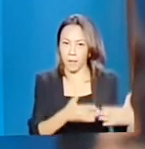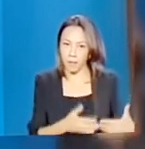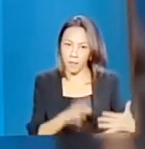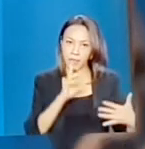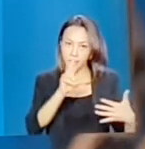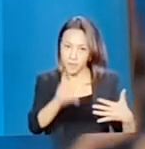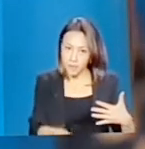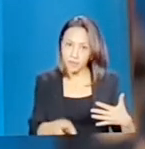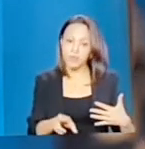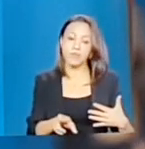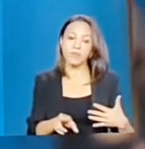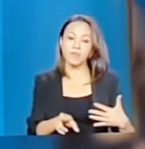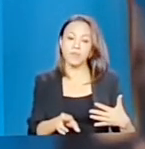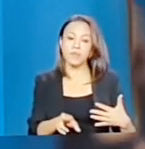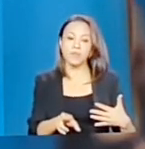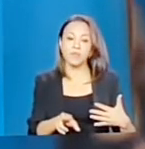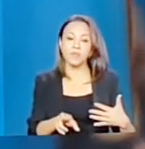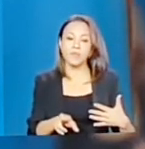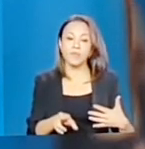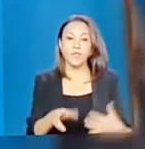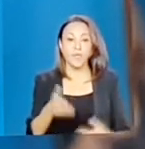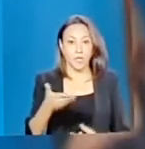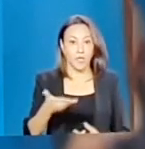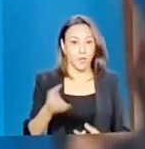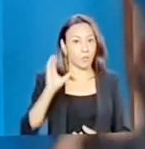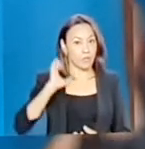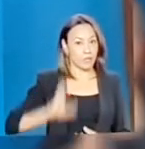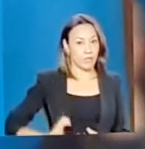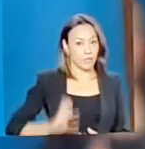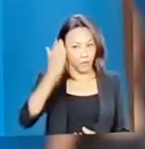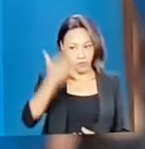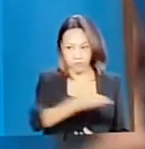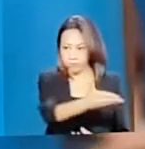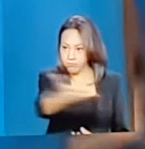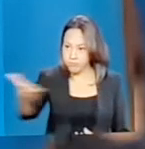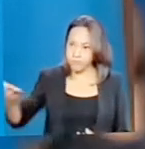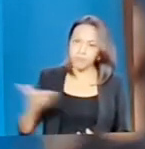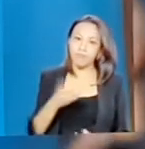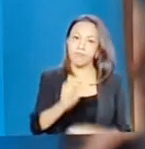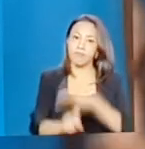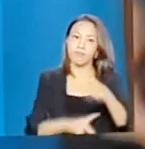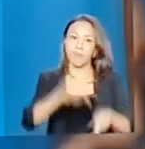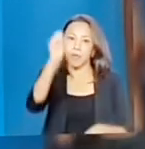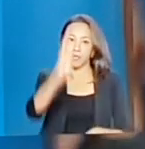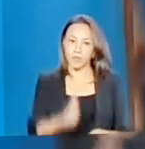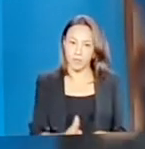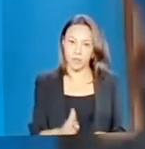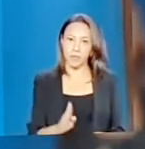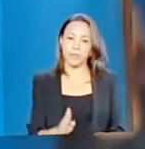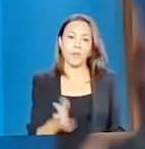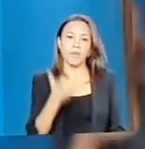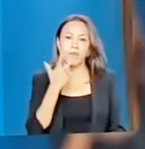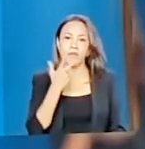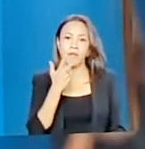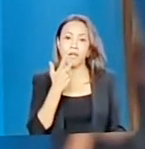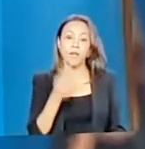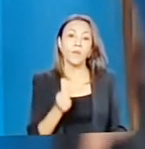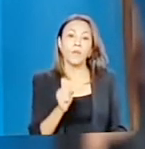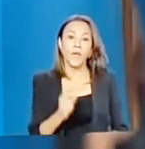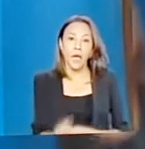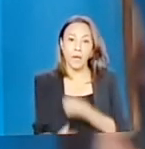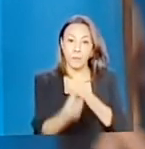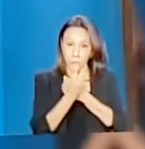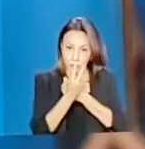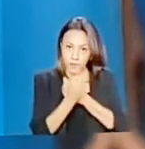eu me dirijo ao cidadão brasileiro que agora nos assiste para lembrar. A imunidade com a vacinação,